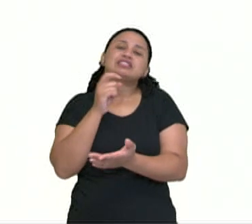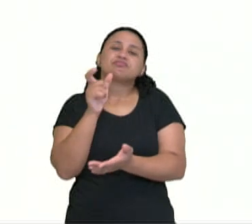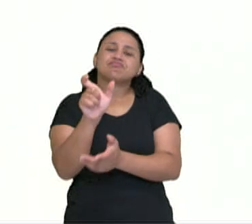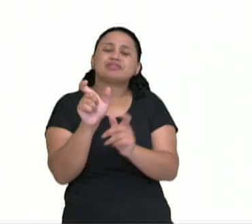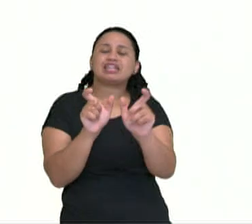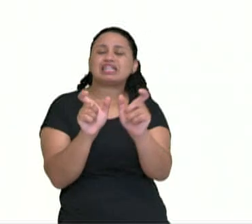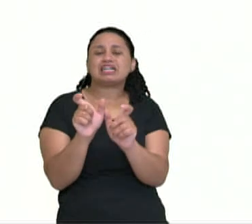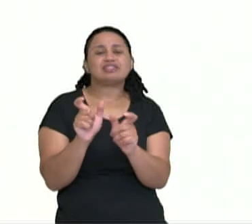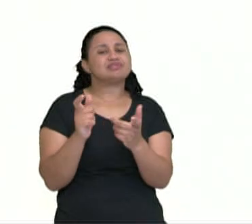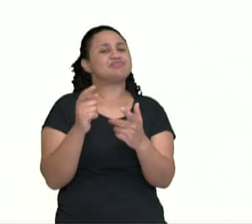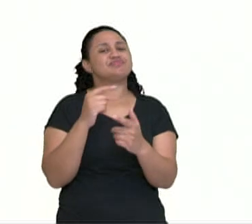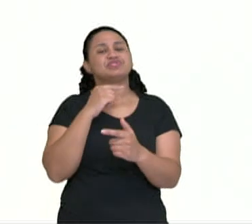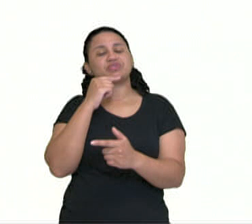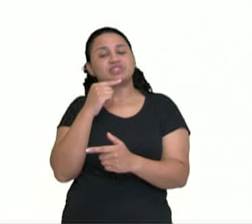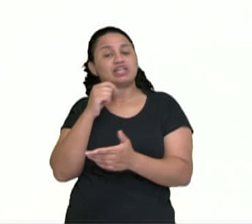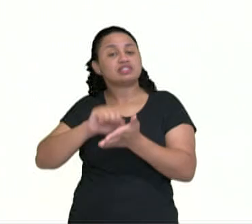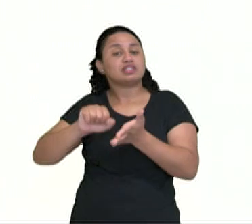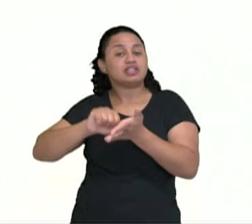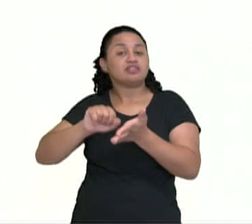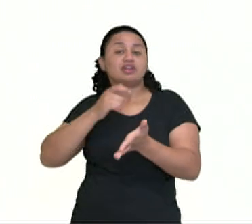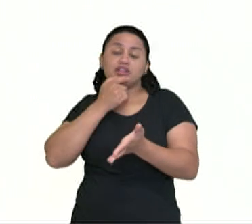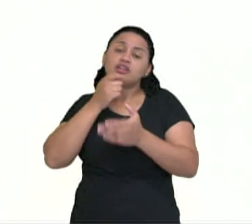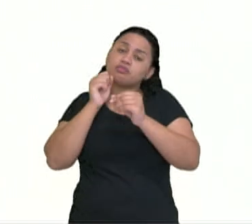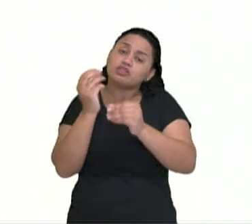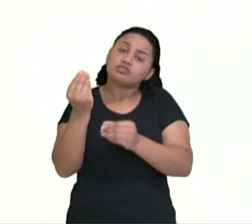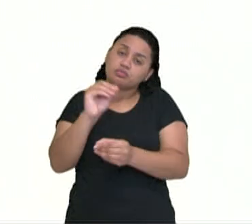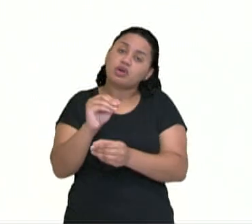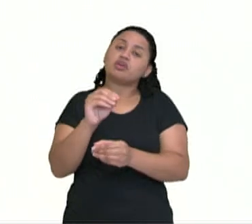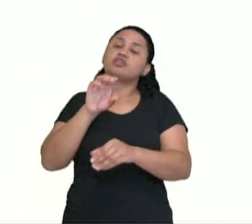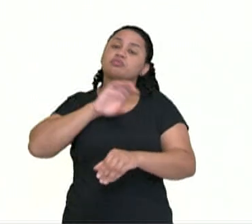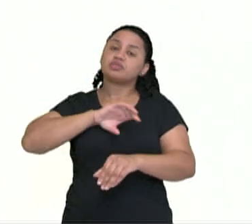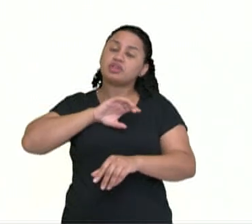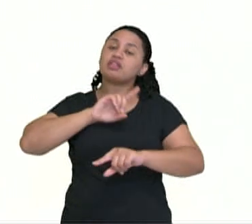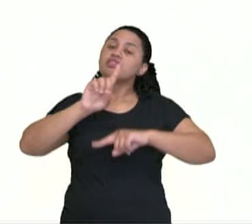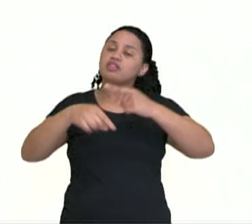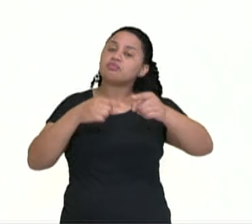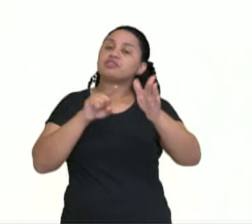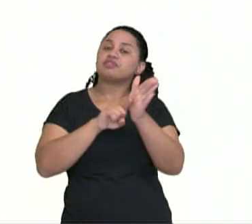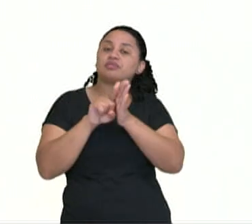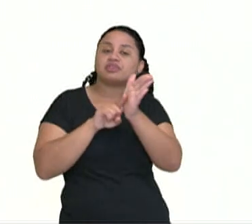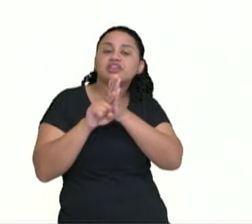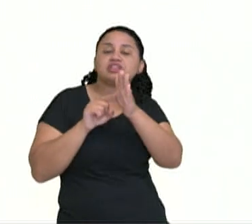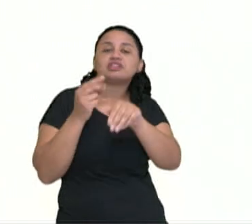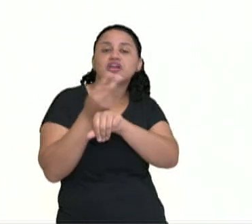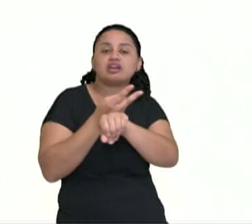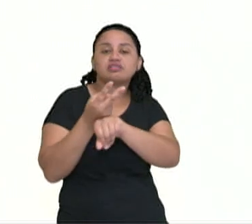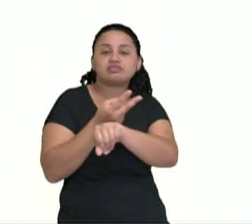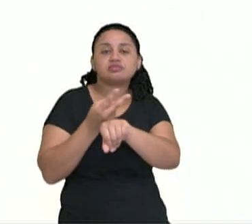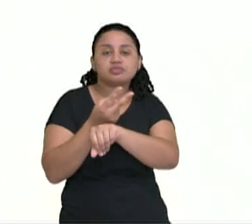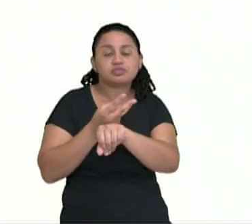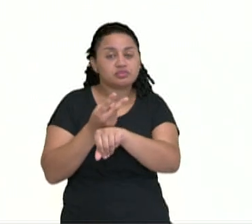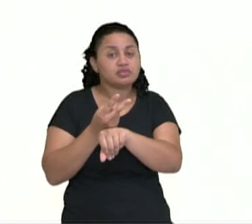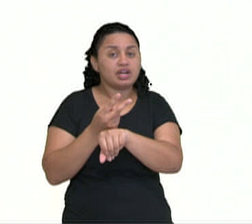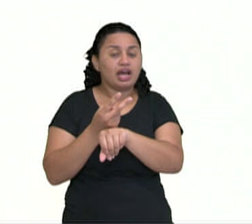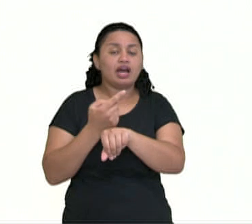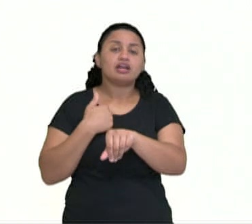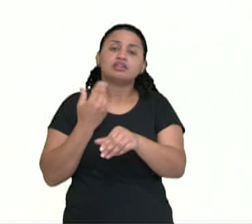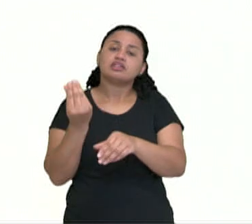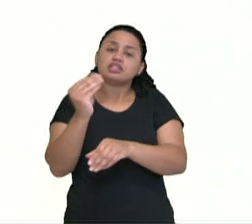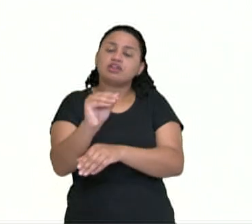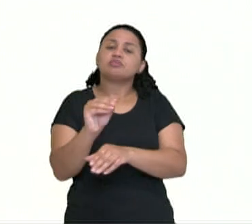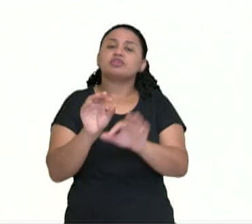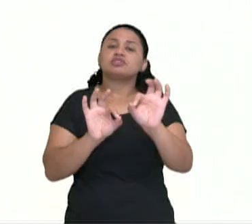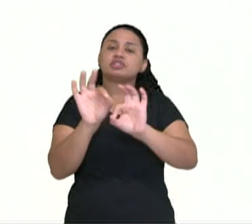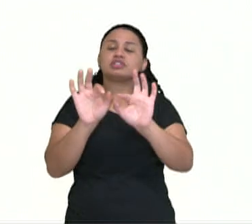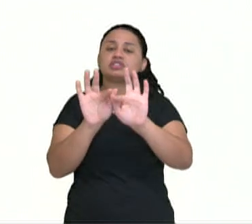não consegue escrever em inglês, pode pôr ela em português. Depois você vai pesquisar, vai procurar no Google Tradutor e vai reformular a sua frase